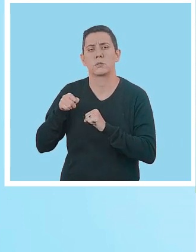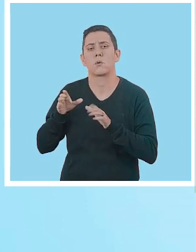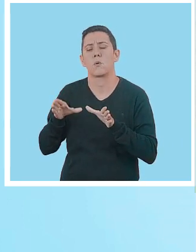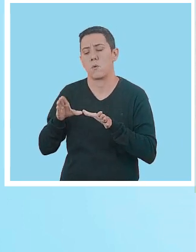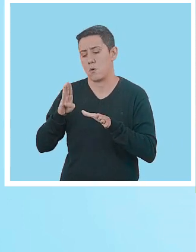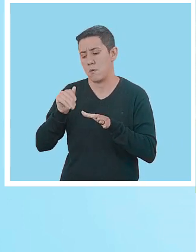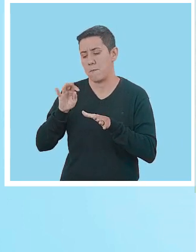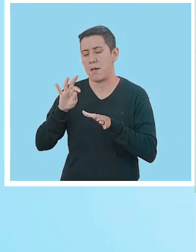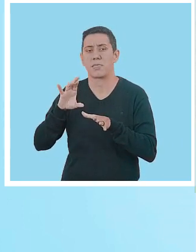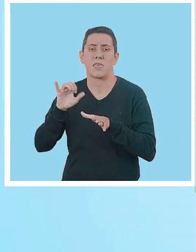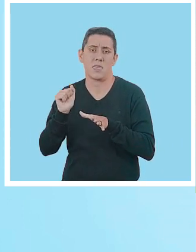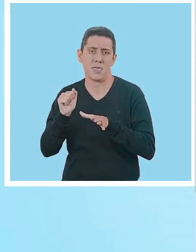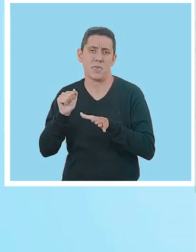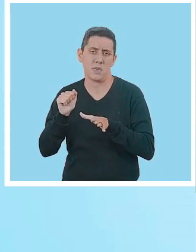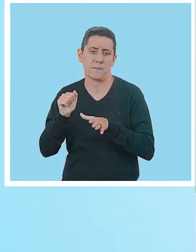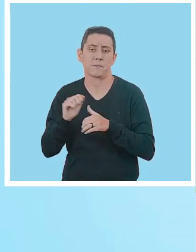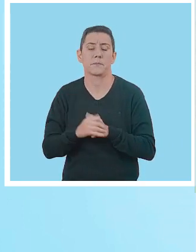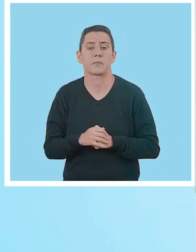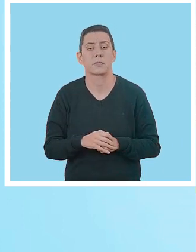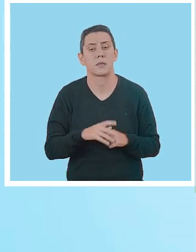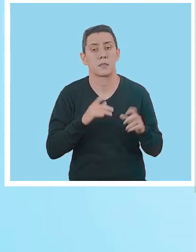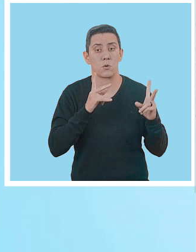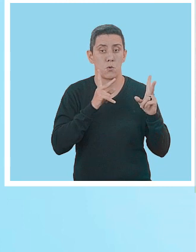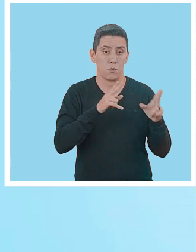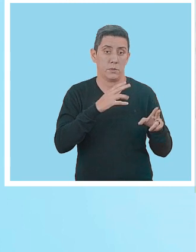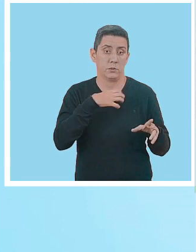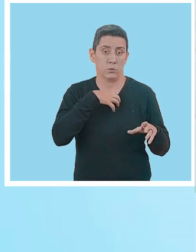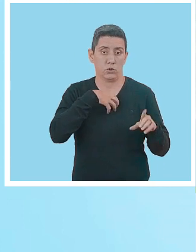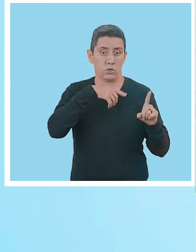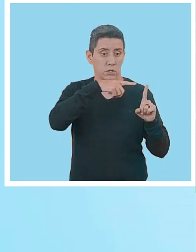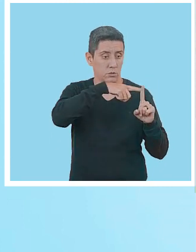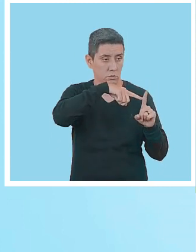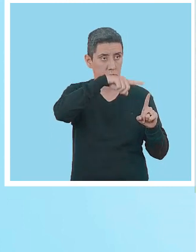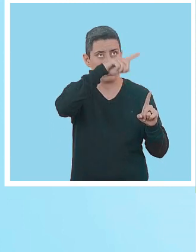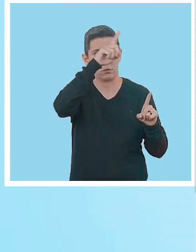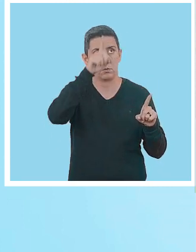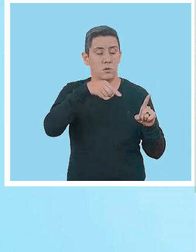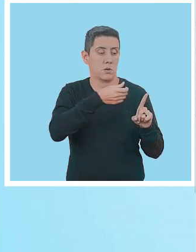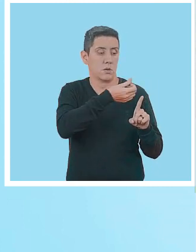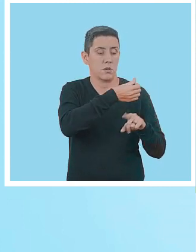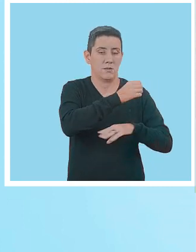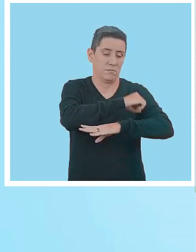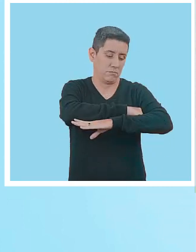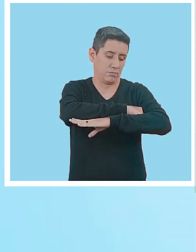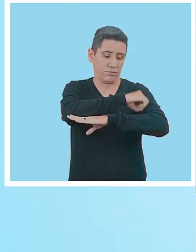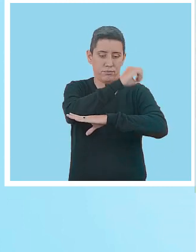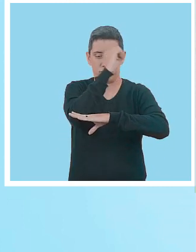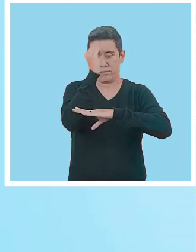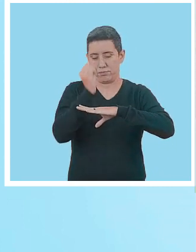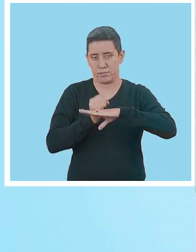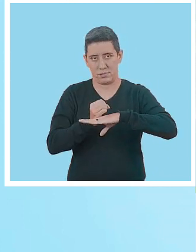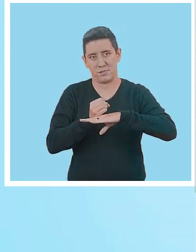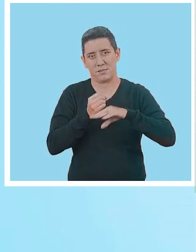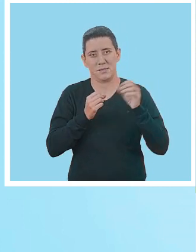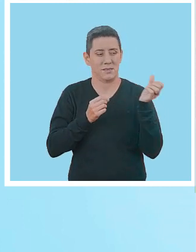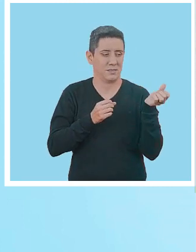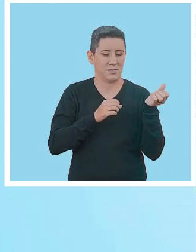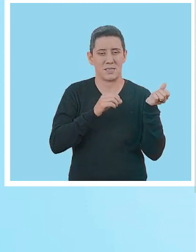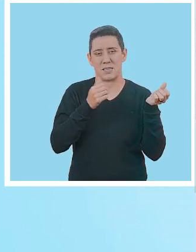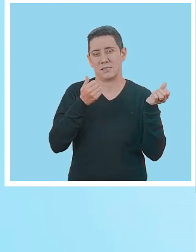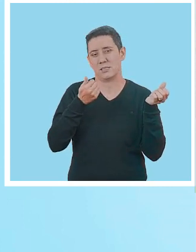é o mesmo gráfico de energia solar né das seis da manhã às seis da tarde não é que essa linha